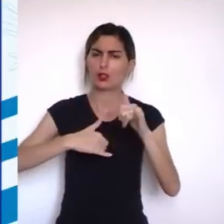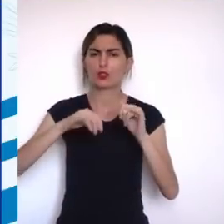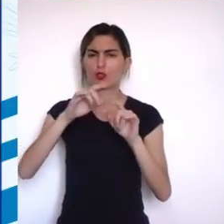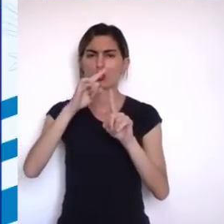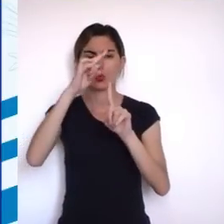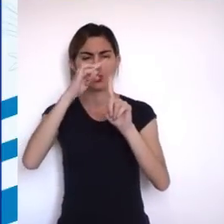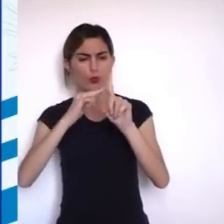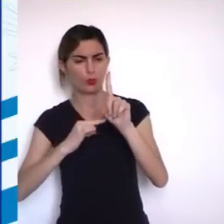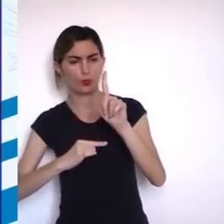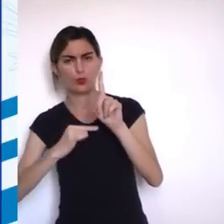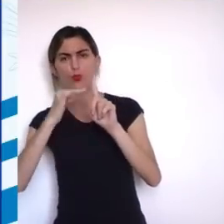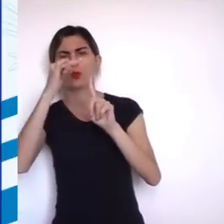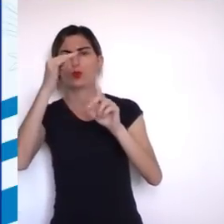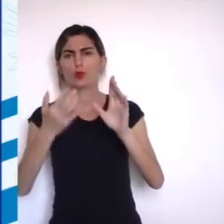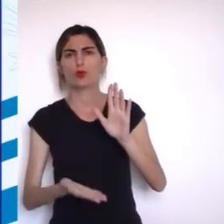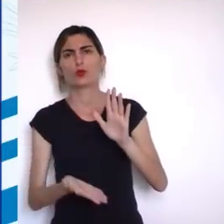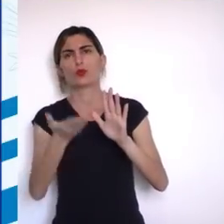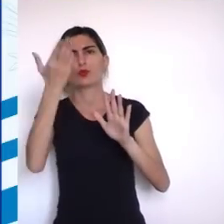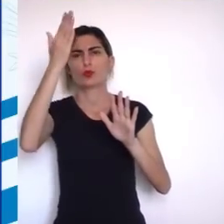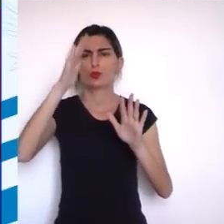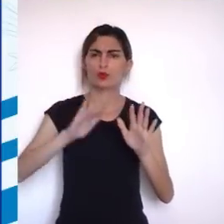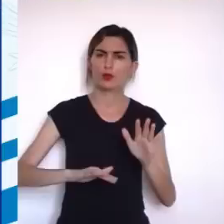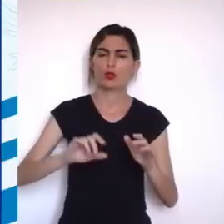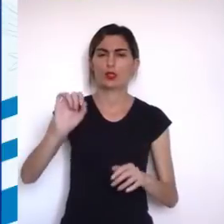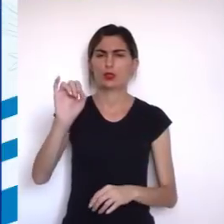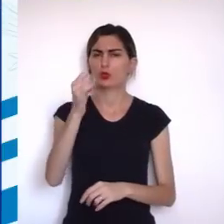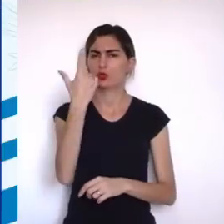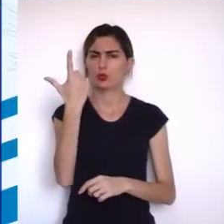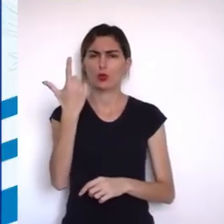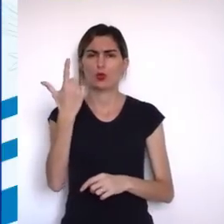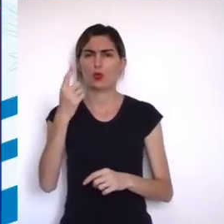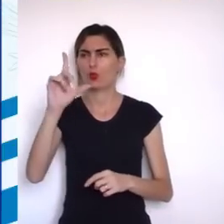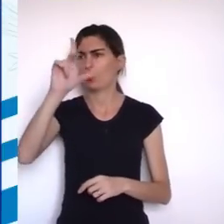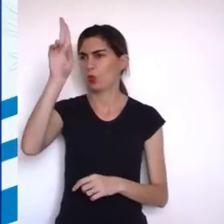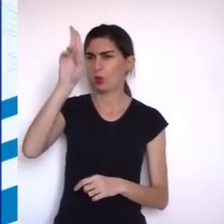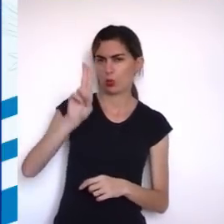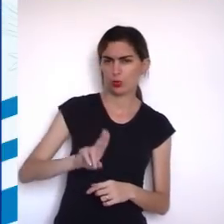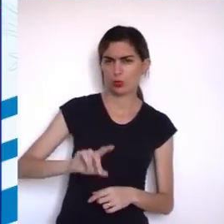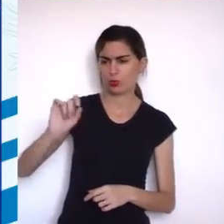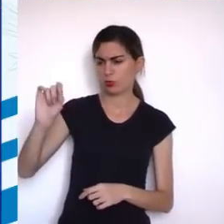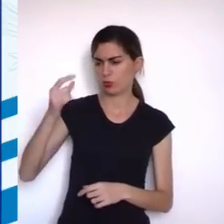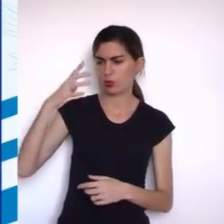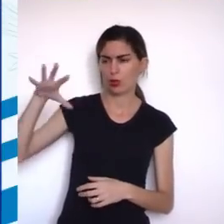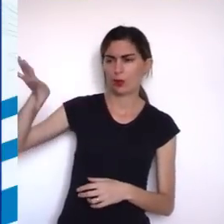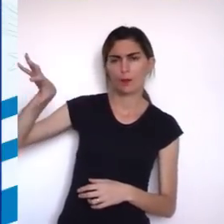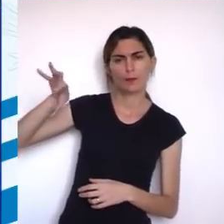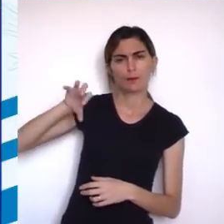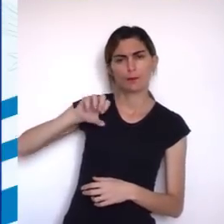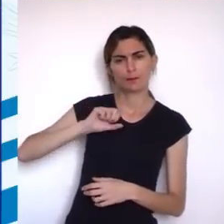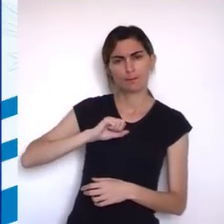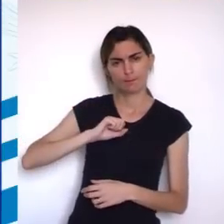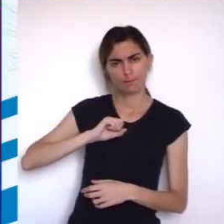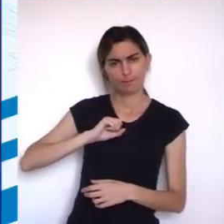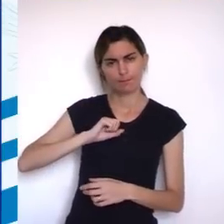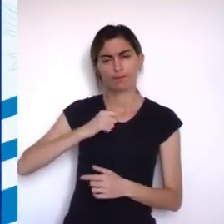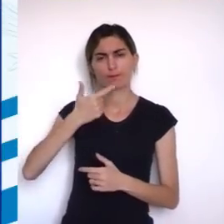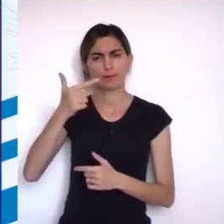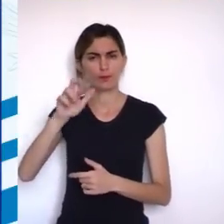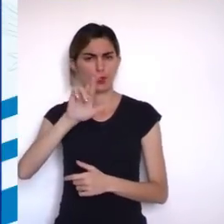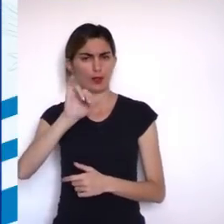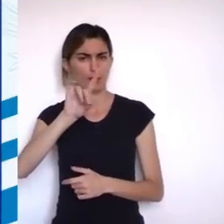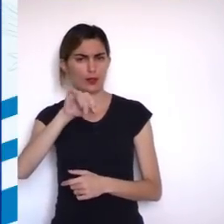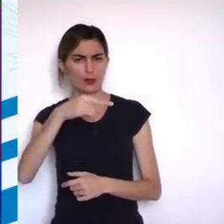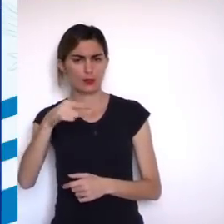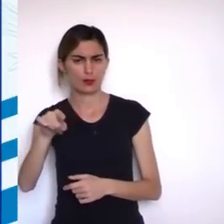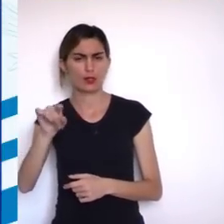transformar em energia térmica. Então, no banho de sol, né? Ou no banho de luz solar, recebemos, dentre